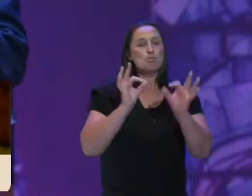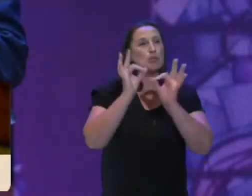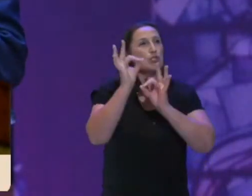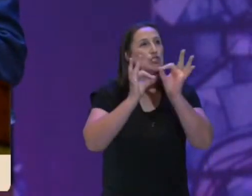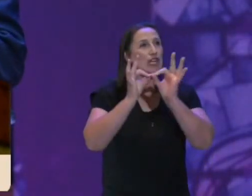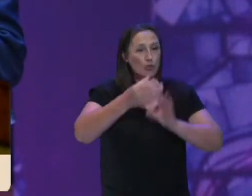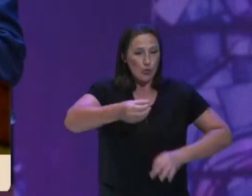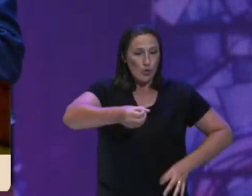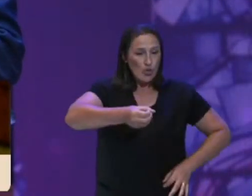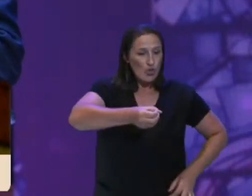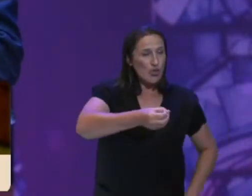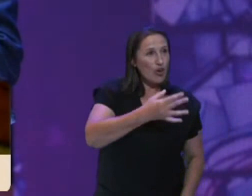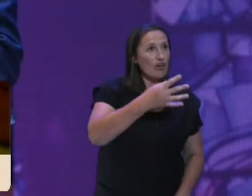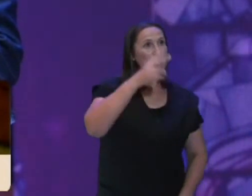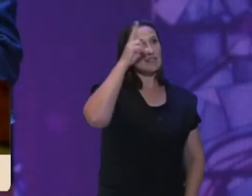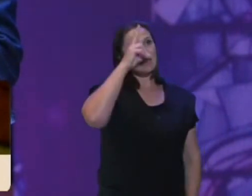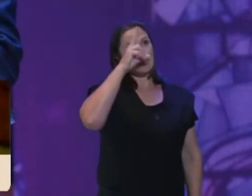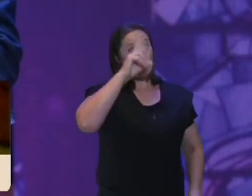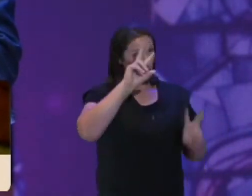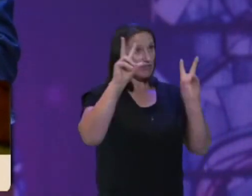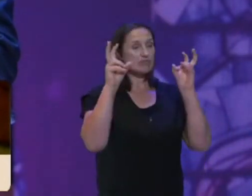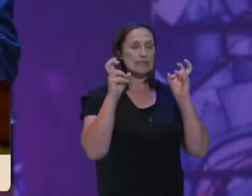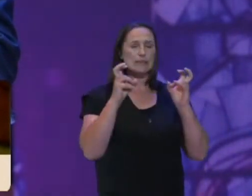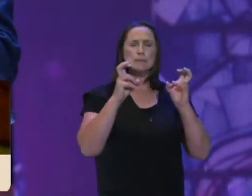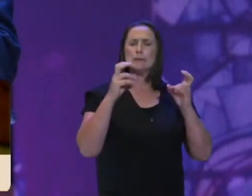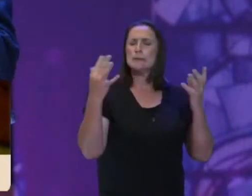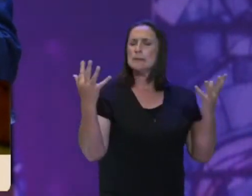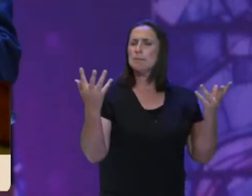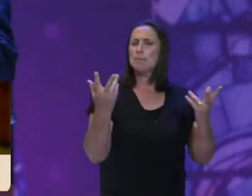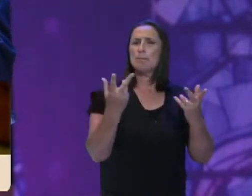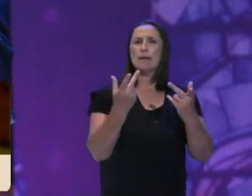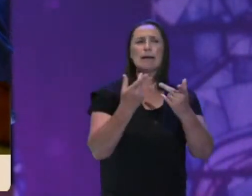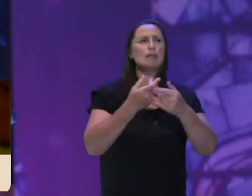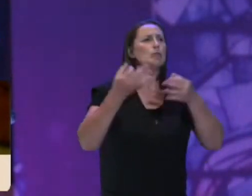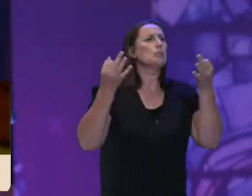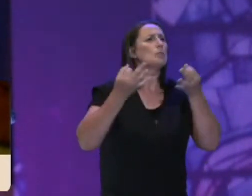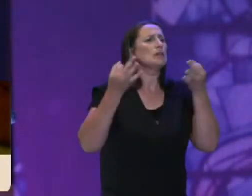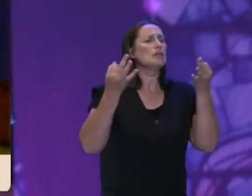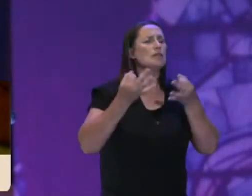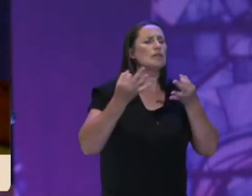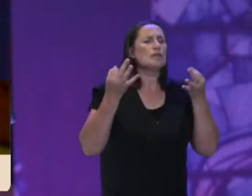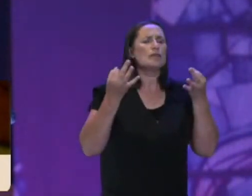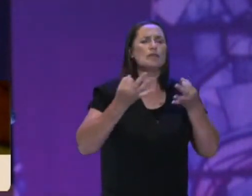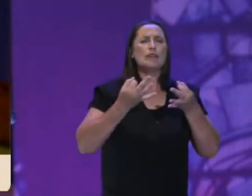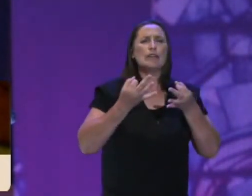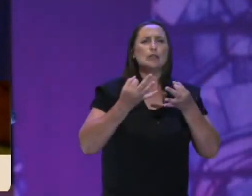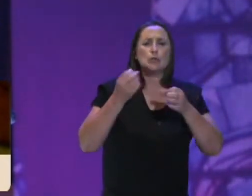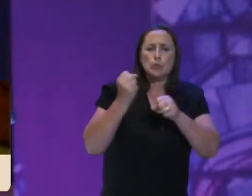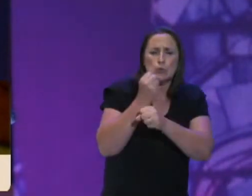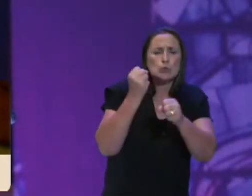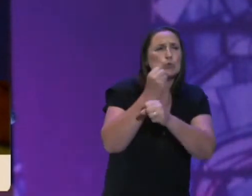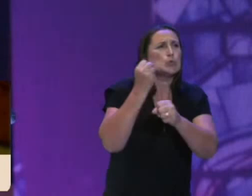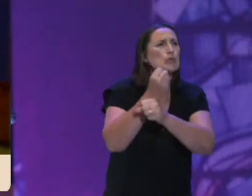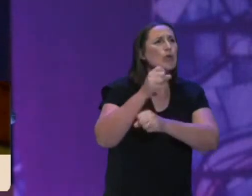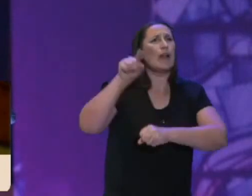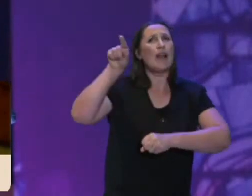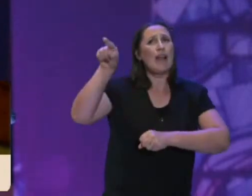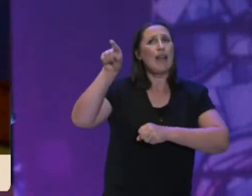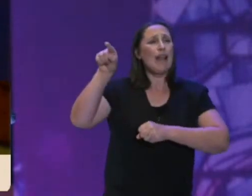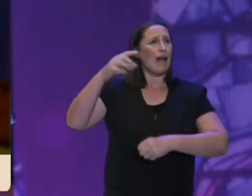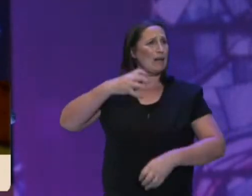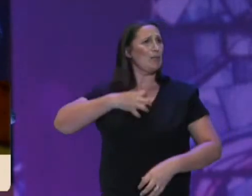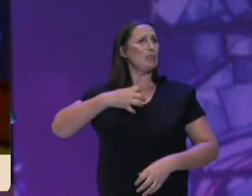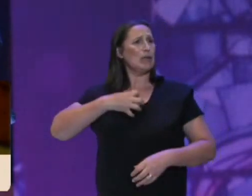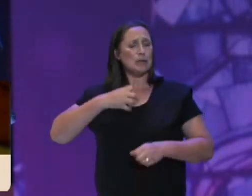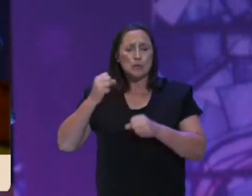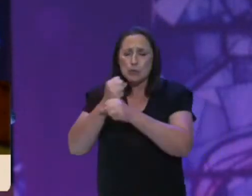construiu um lugar maravilhoso, um negócio assim que não dá para entender, de tão bem feito, tão bonito,